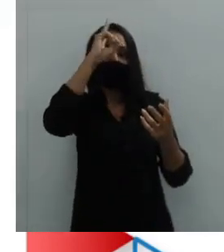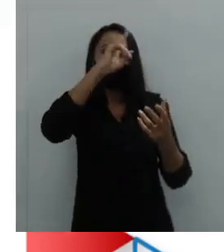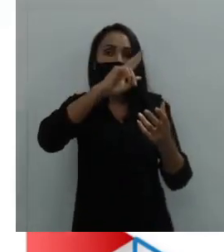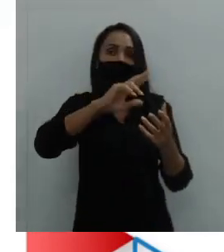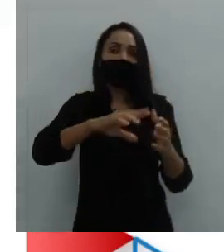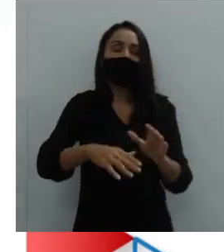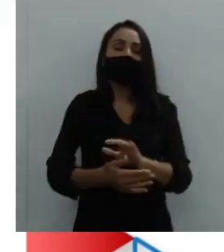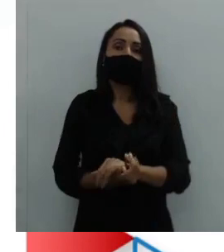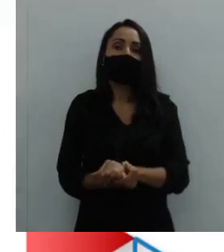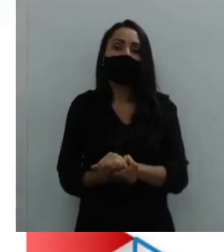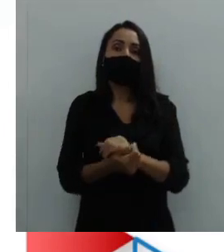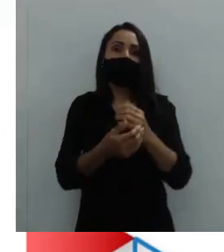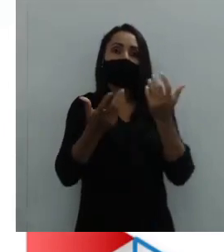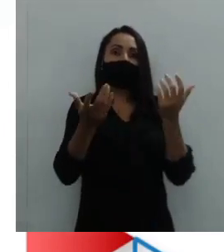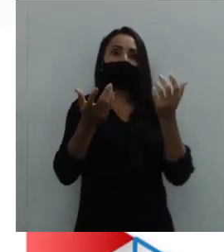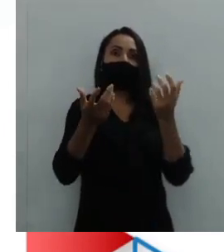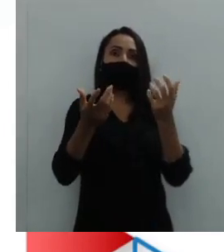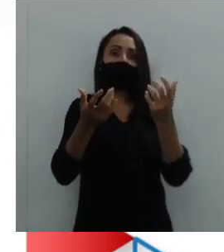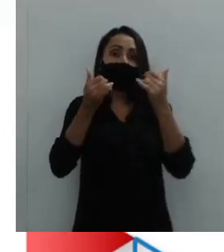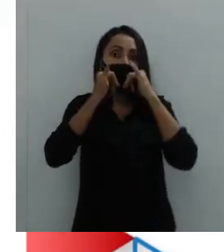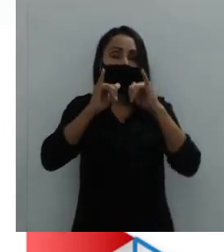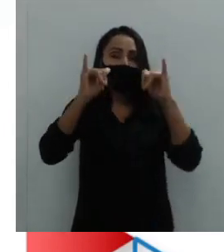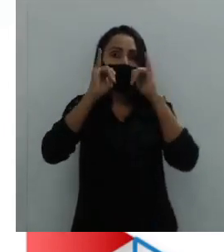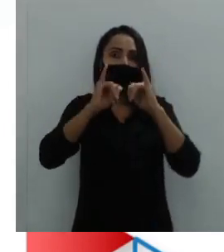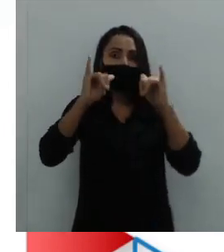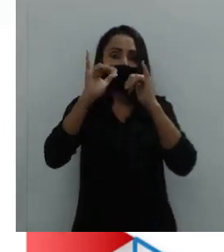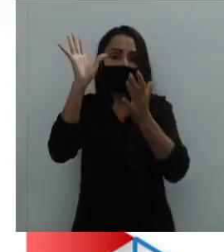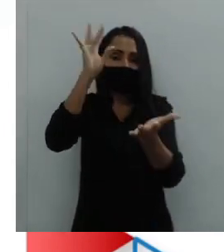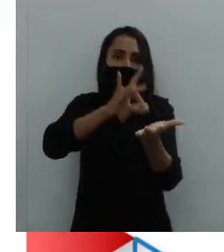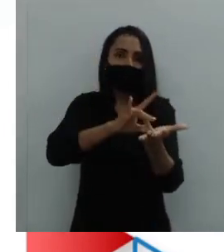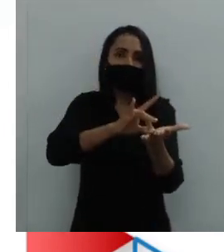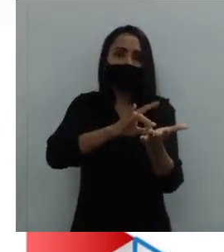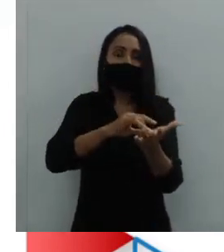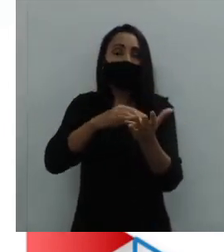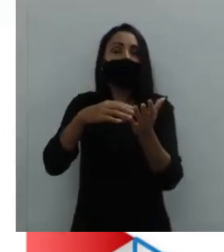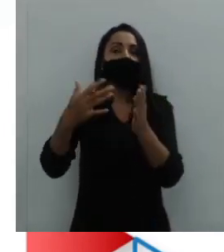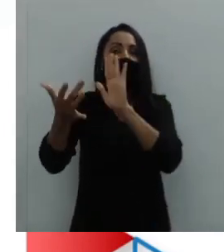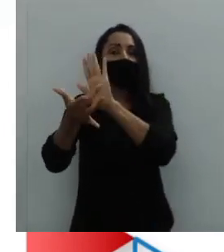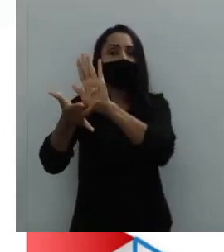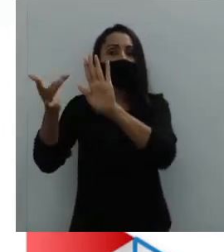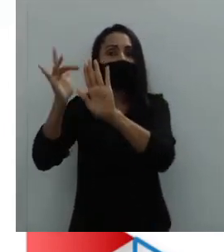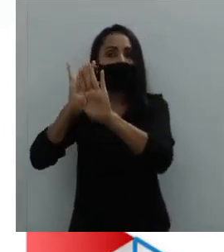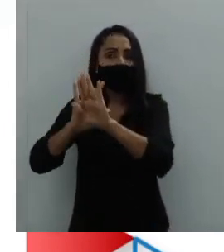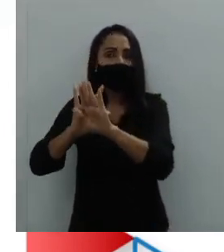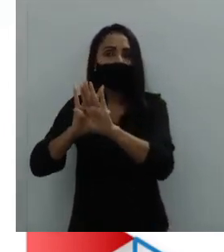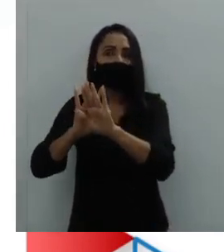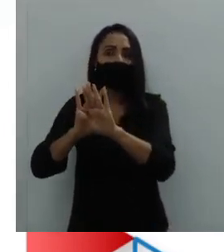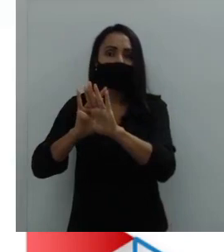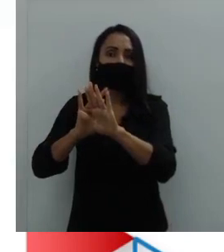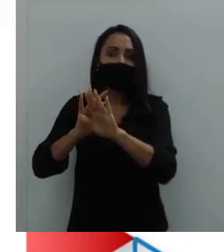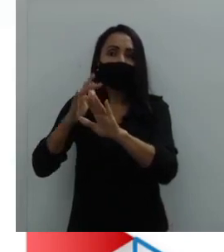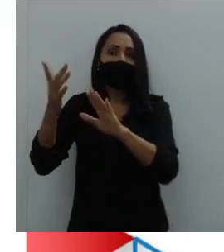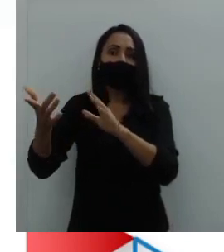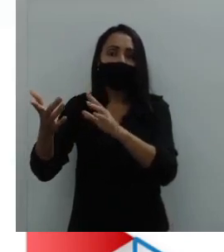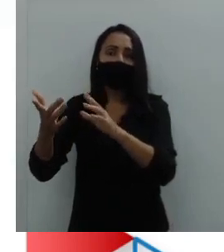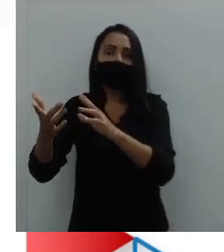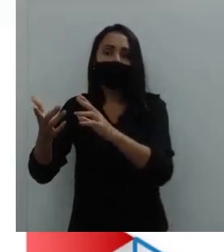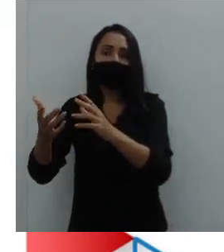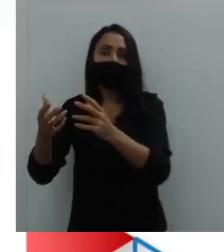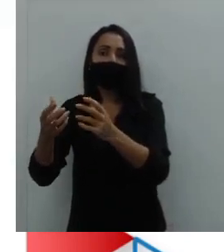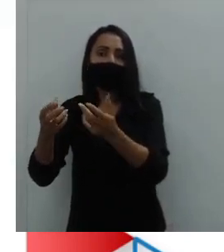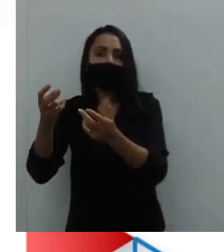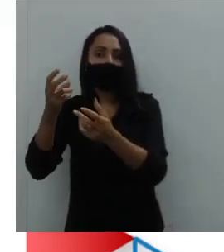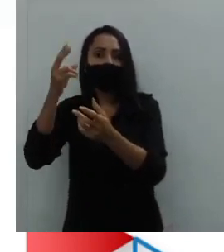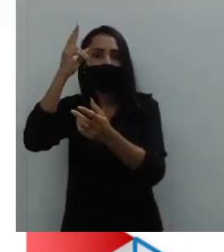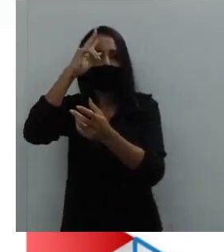orais denotativos, informativos. E os textos orais conotativos são aqueles que são figurados. Só